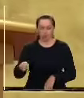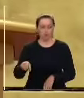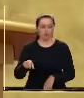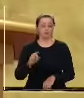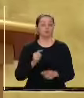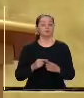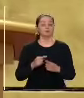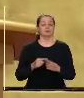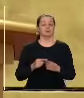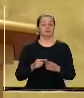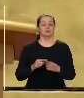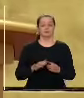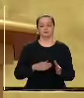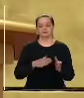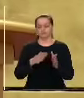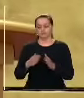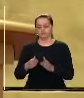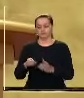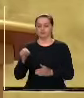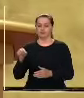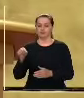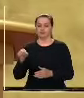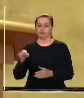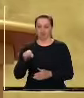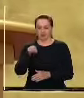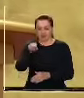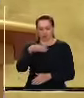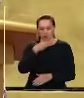Porém, ouvindo eles isto,